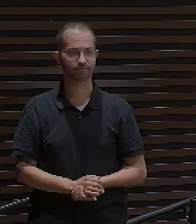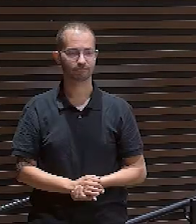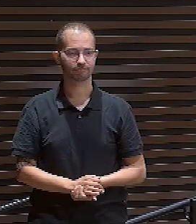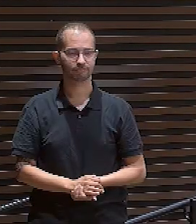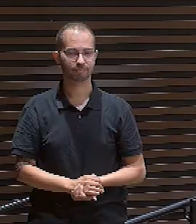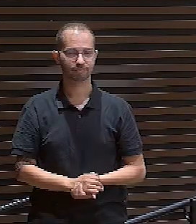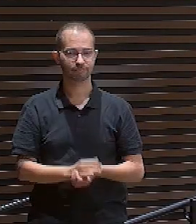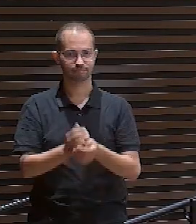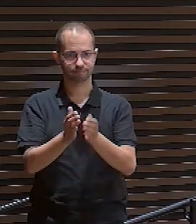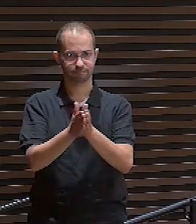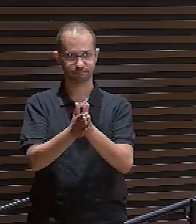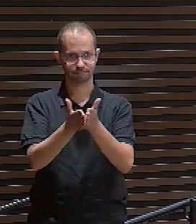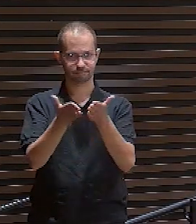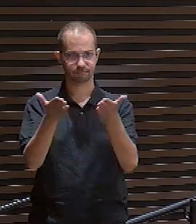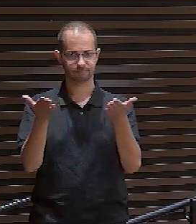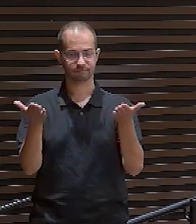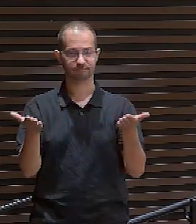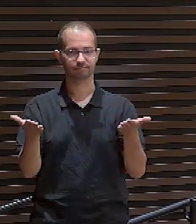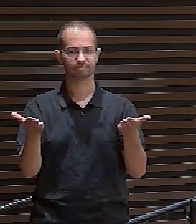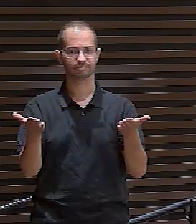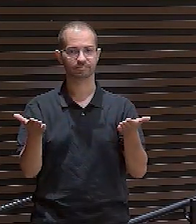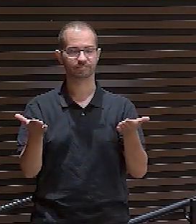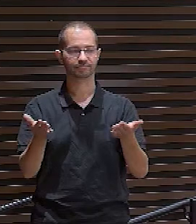Abra sua Bíblia.